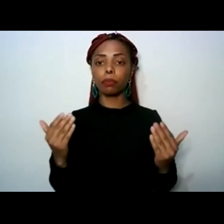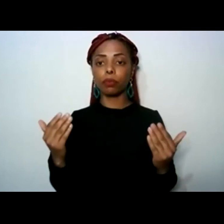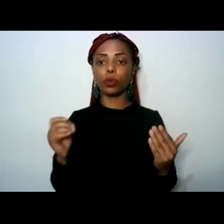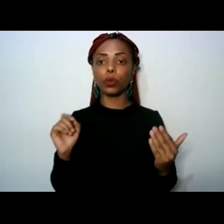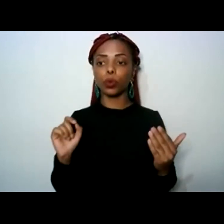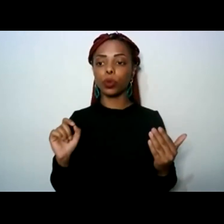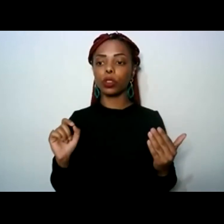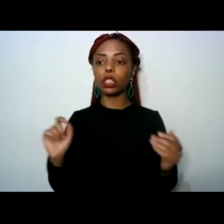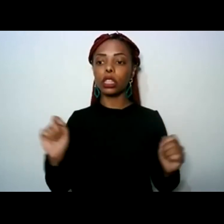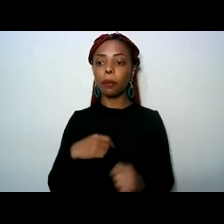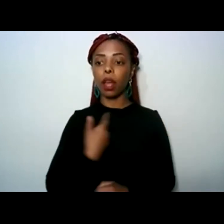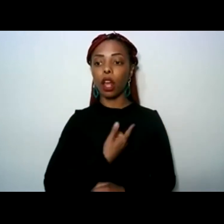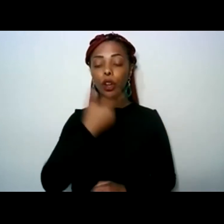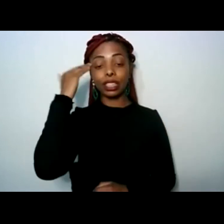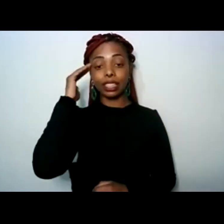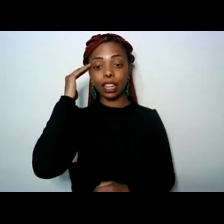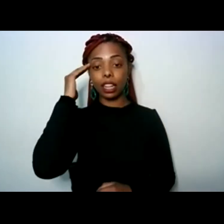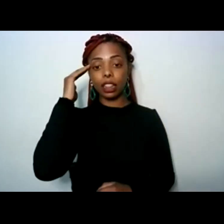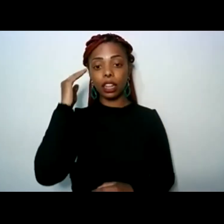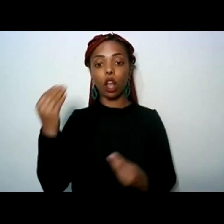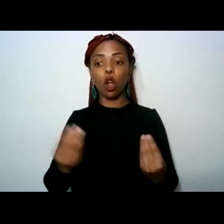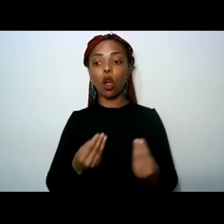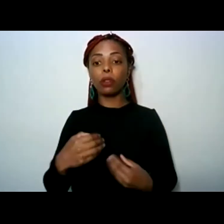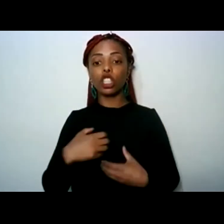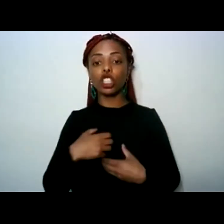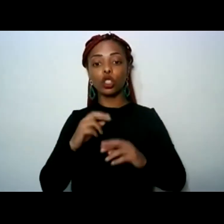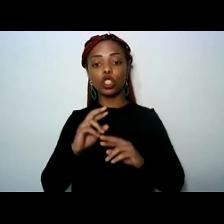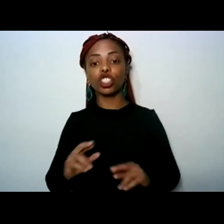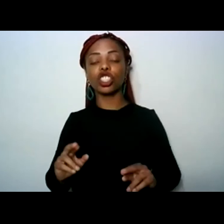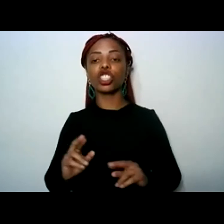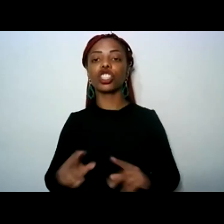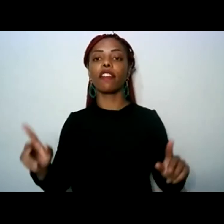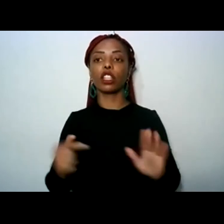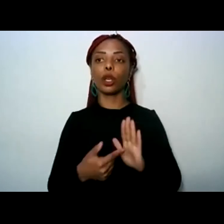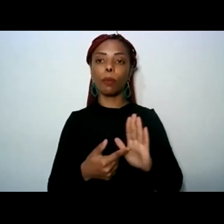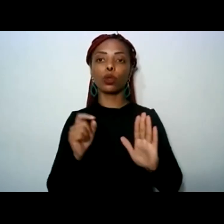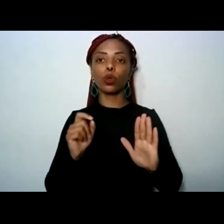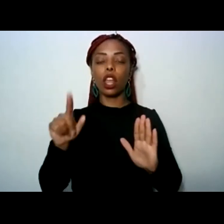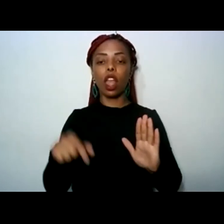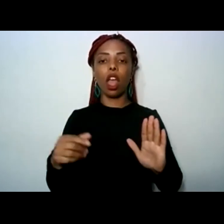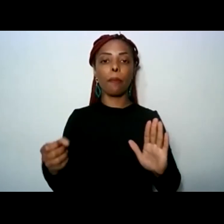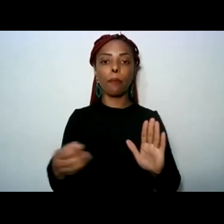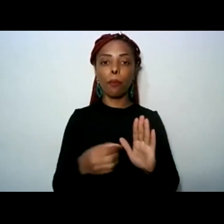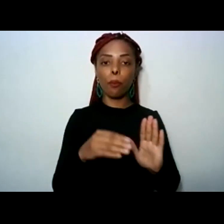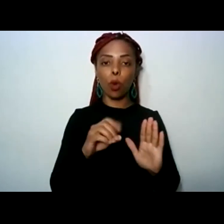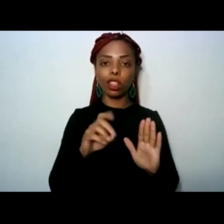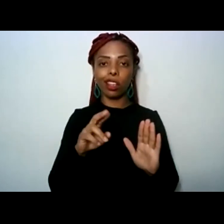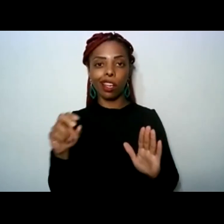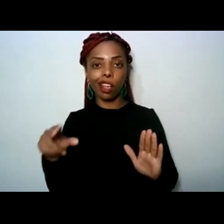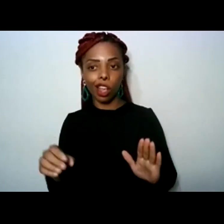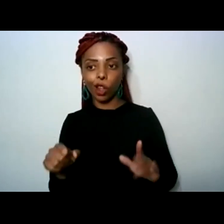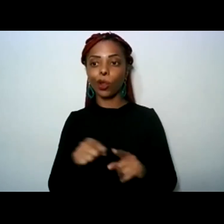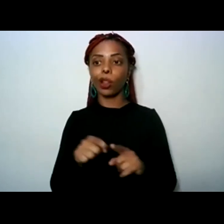tentarmos entender as diferentes manifestações do moderno daquilo que se entende por moderno em distintos